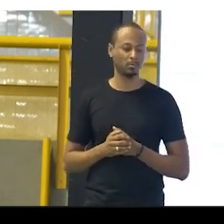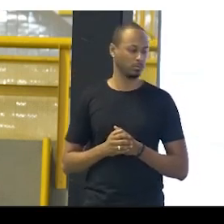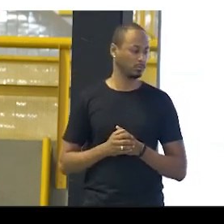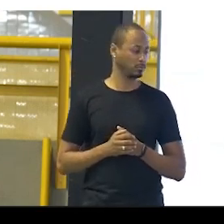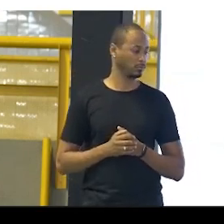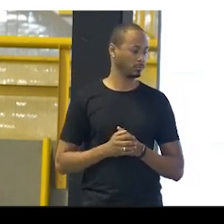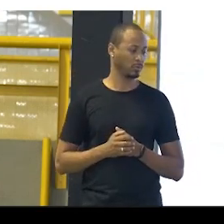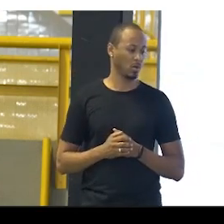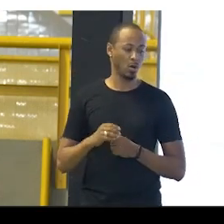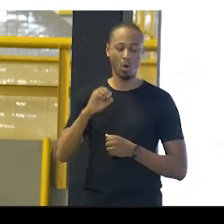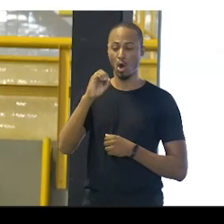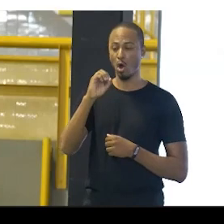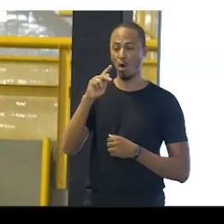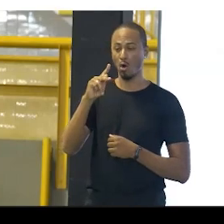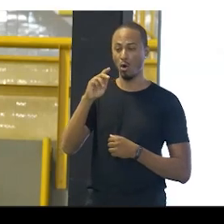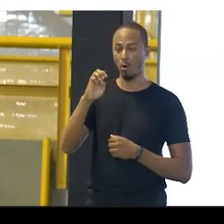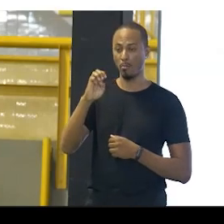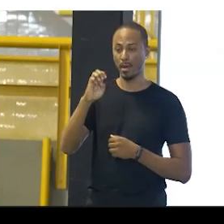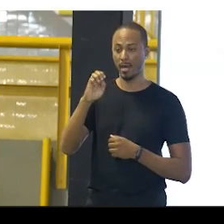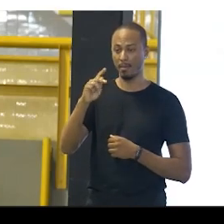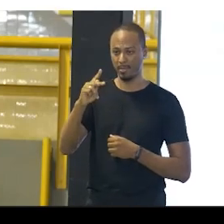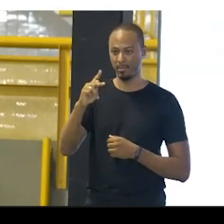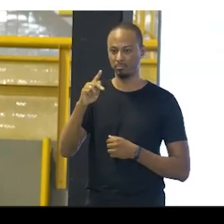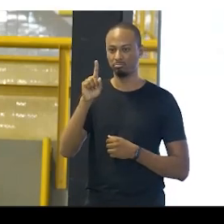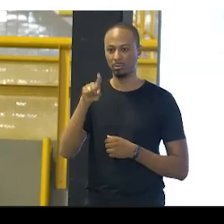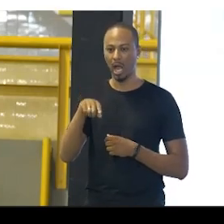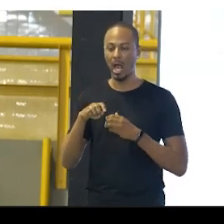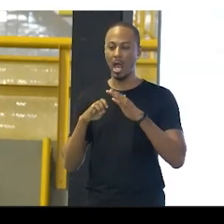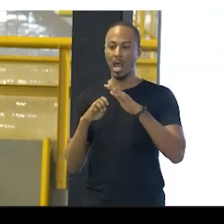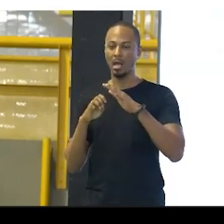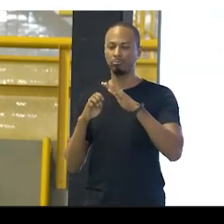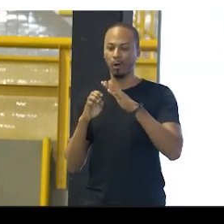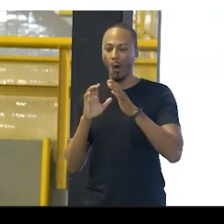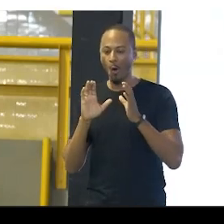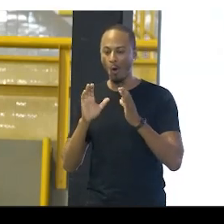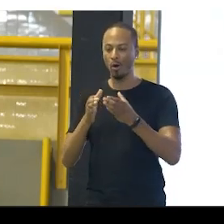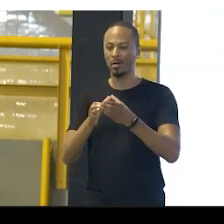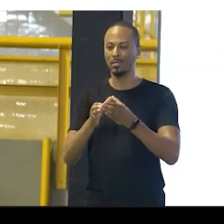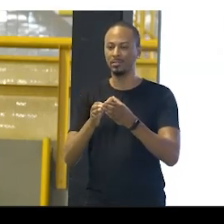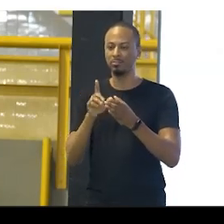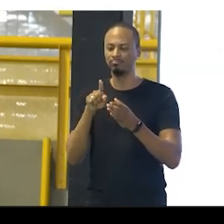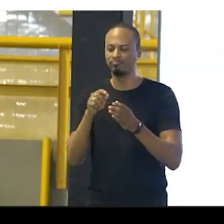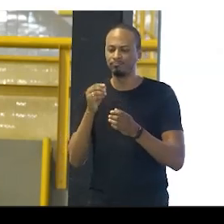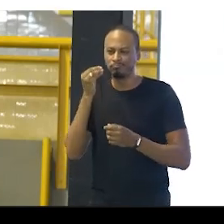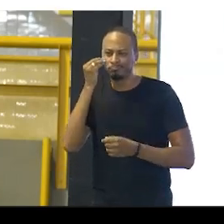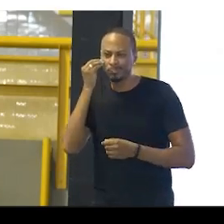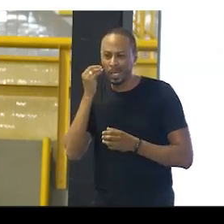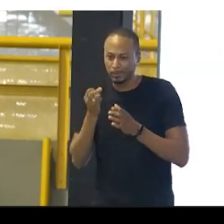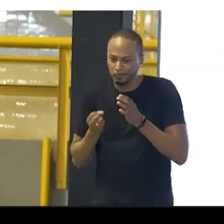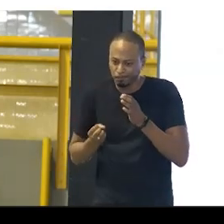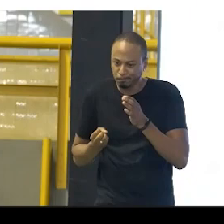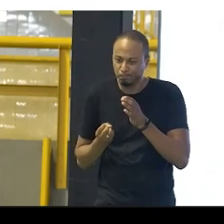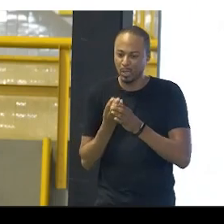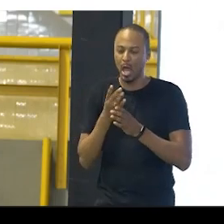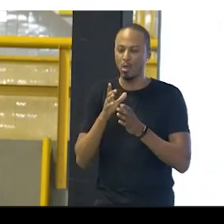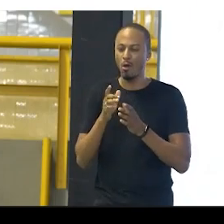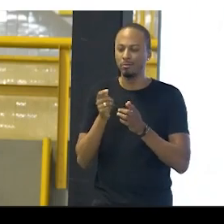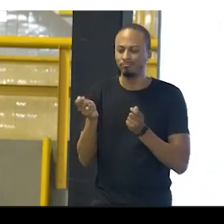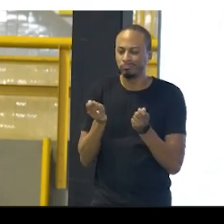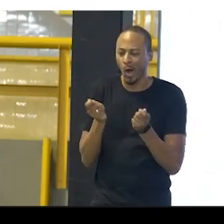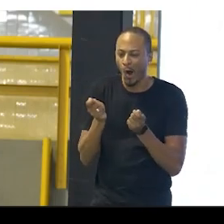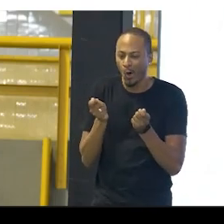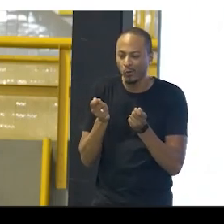para tentar dominar, tentar controlar a produção de petróleo. Isso lá nos